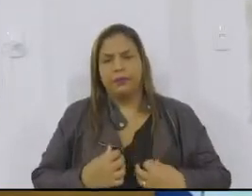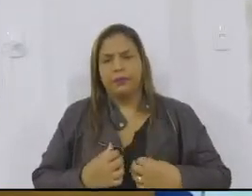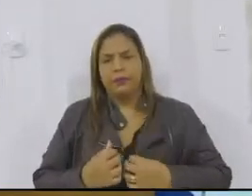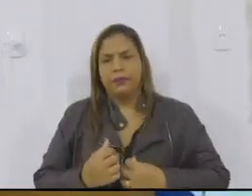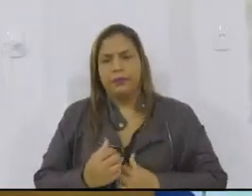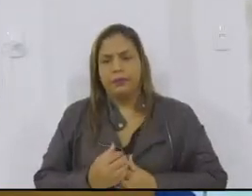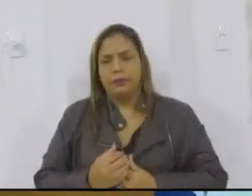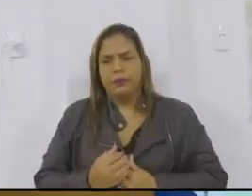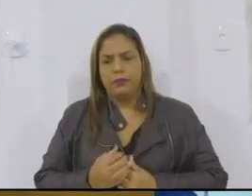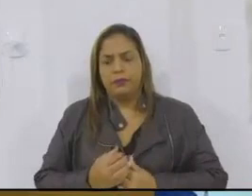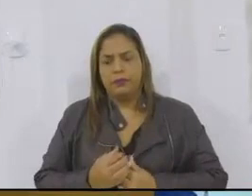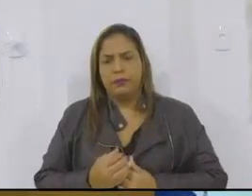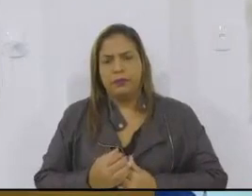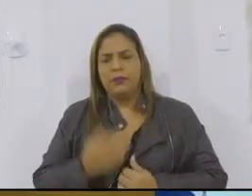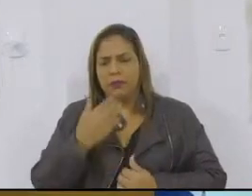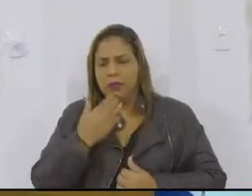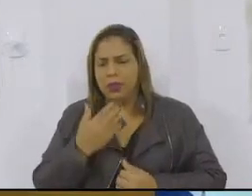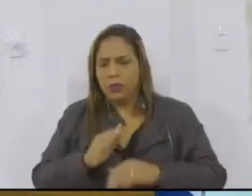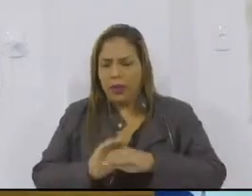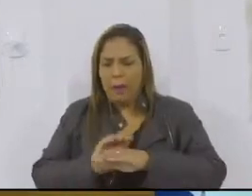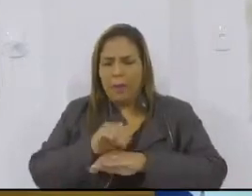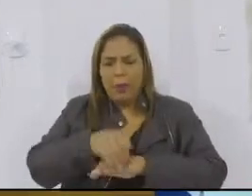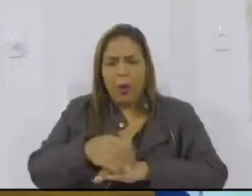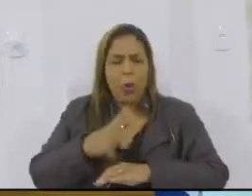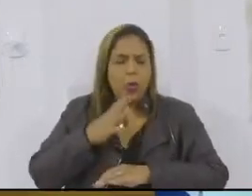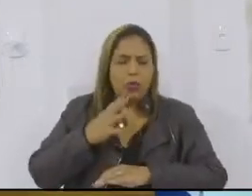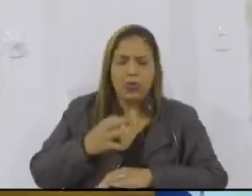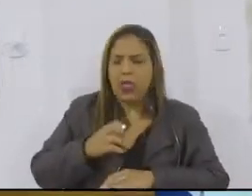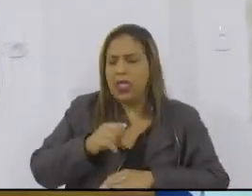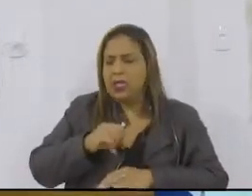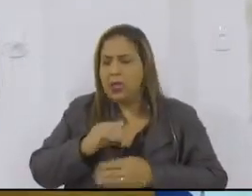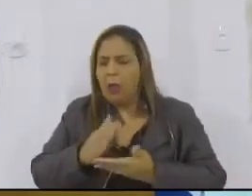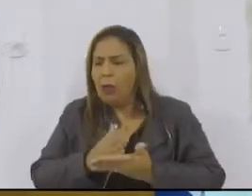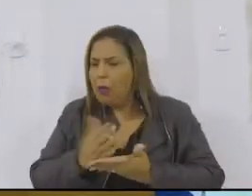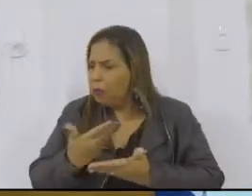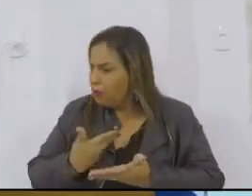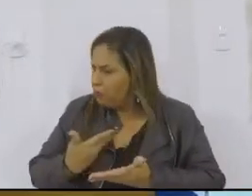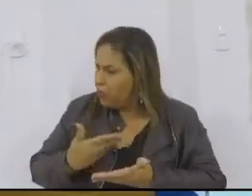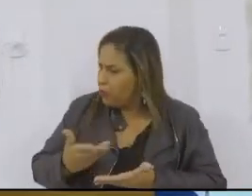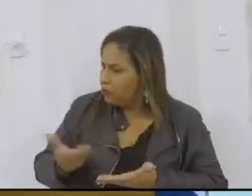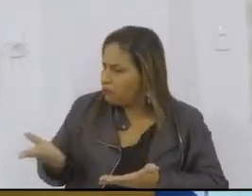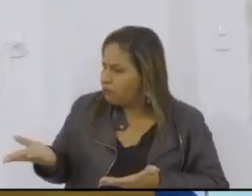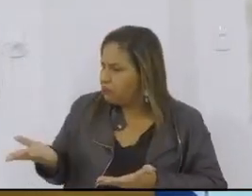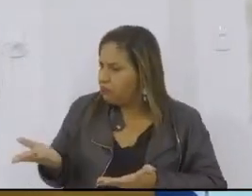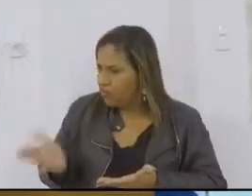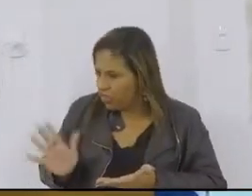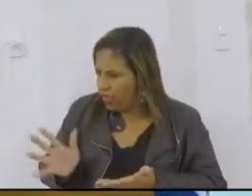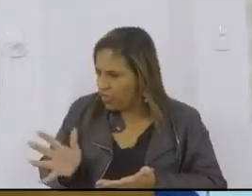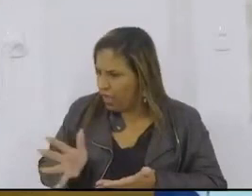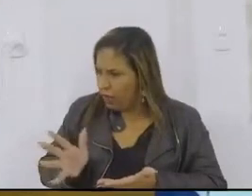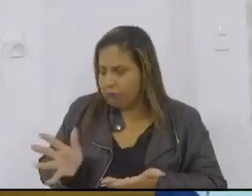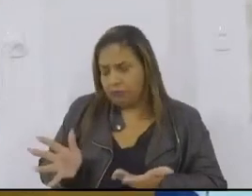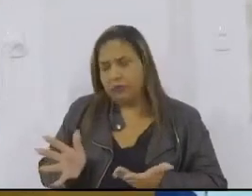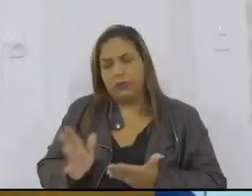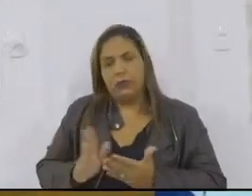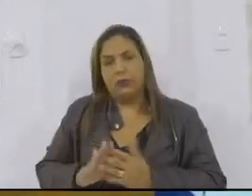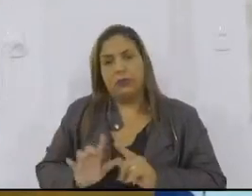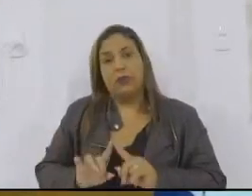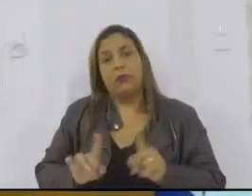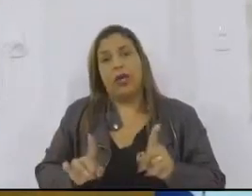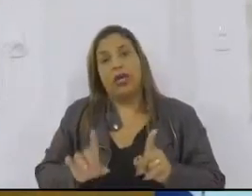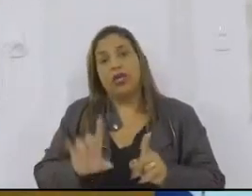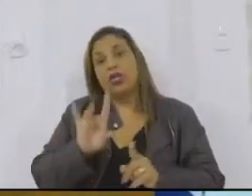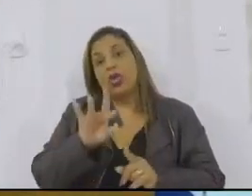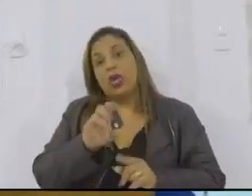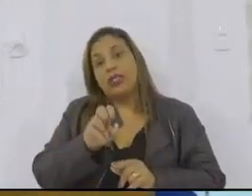fosse pedir um quebra-mola. Não sei se algum colega já pediu esse serviço também, mas assim, venho só reiterar, se